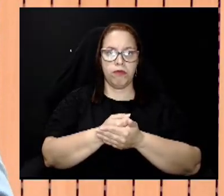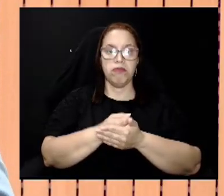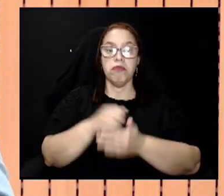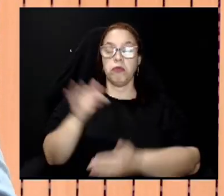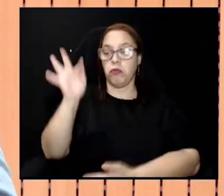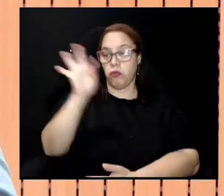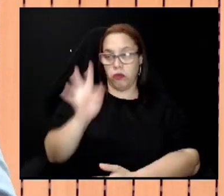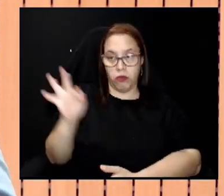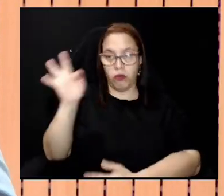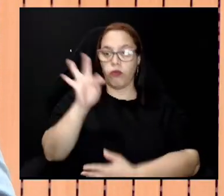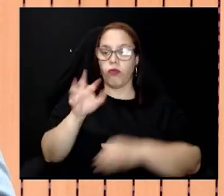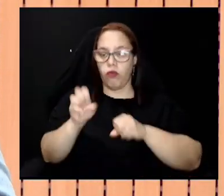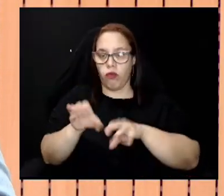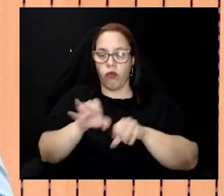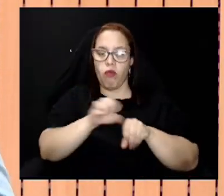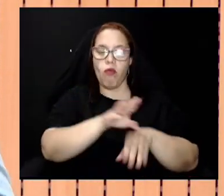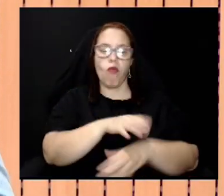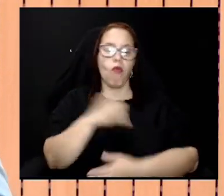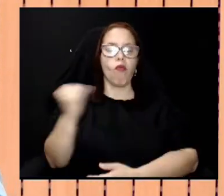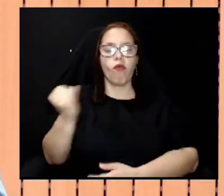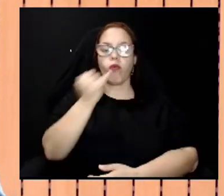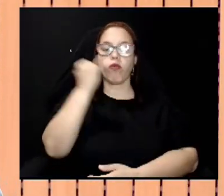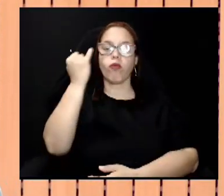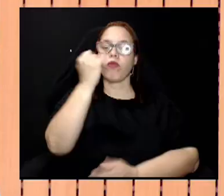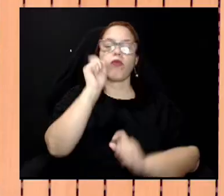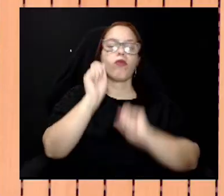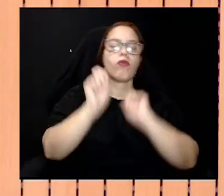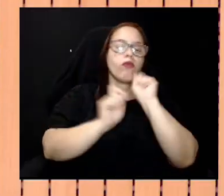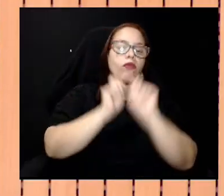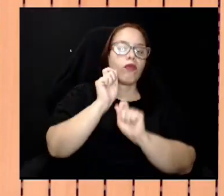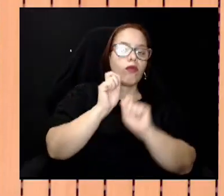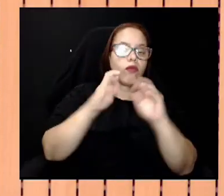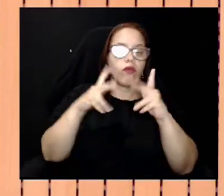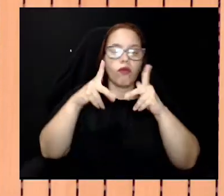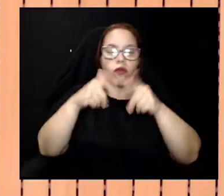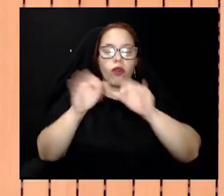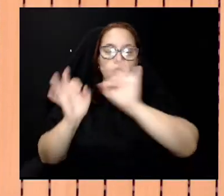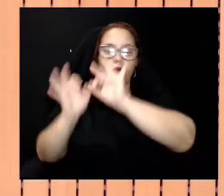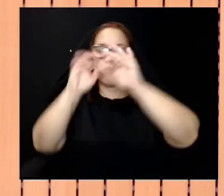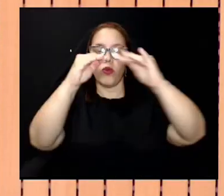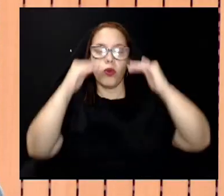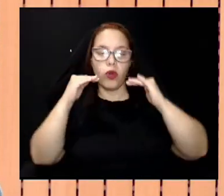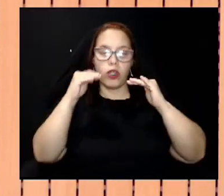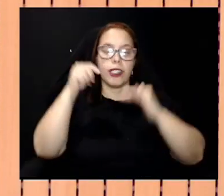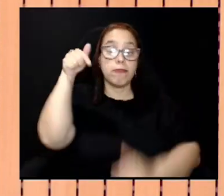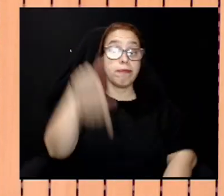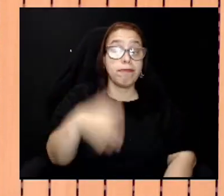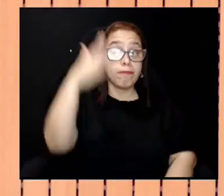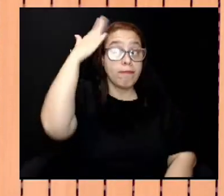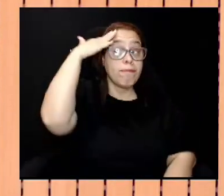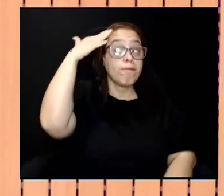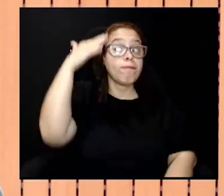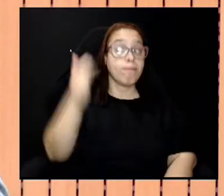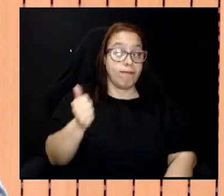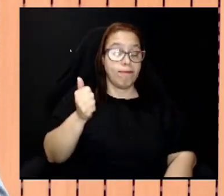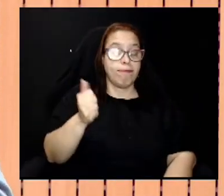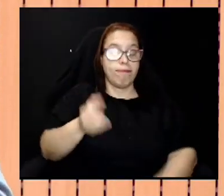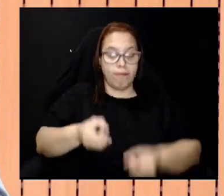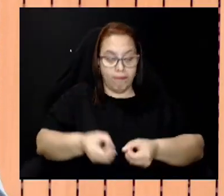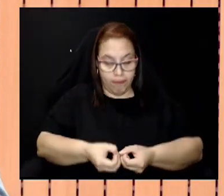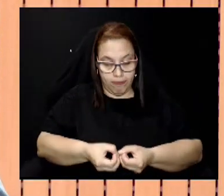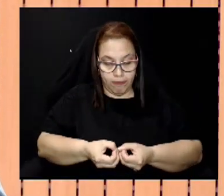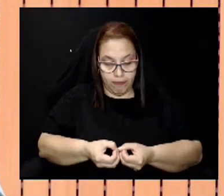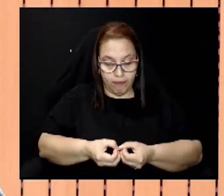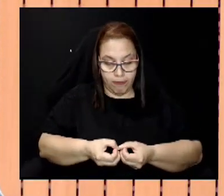ensino, e é extremamente importante que todo mundo que nos assiste aqui saiba que câncer de ovário é um câncer